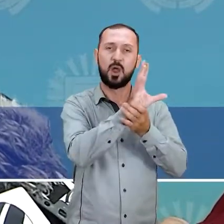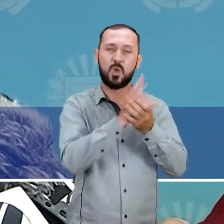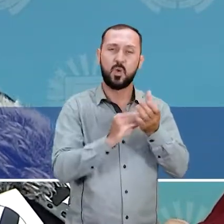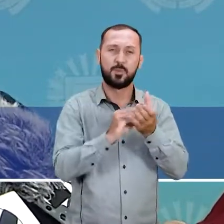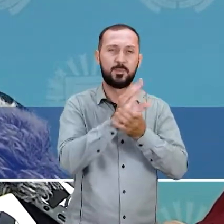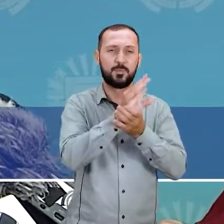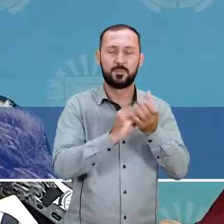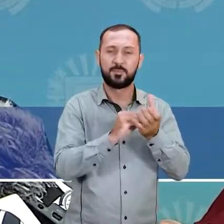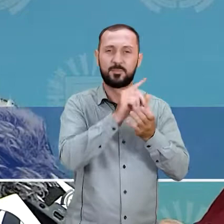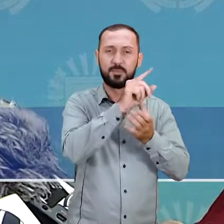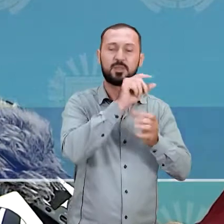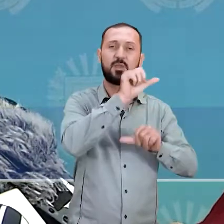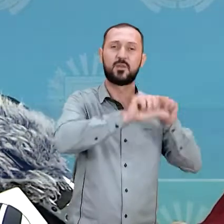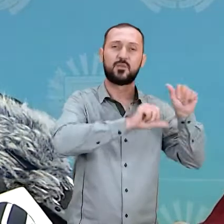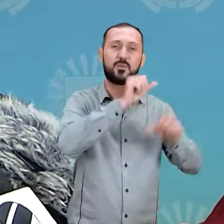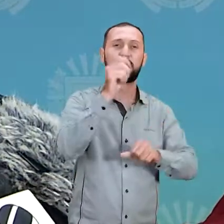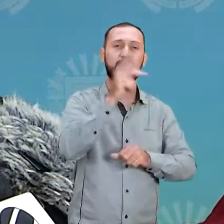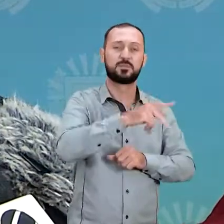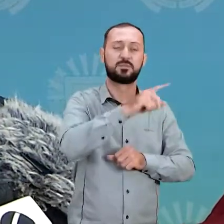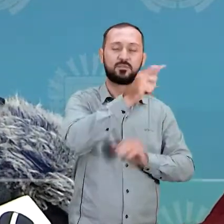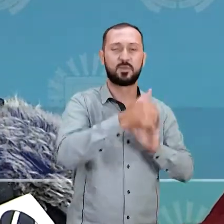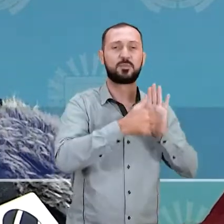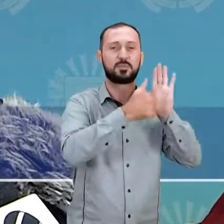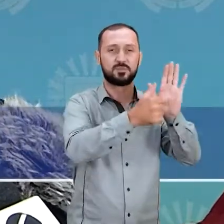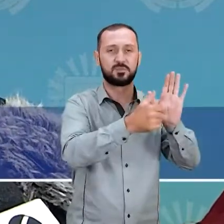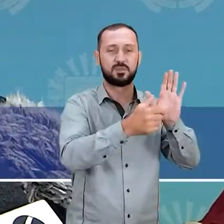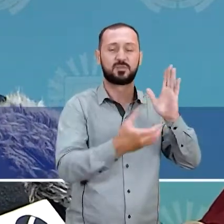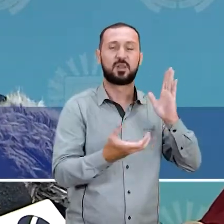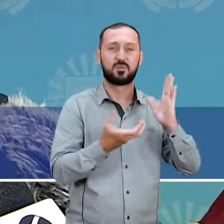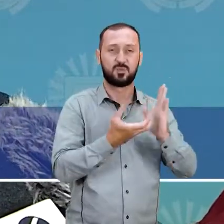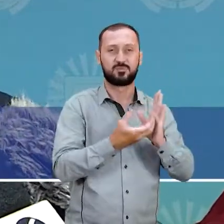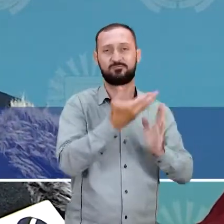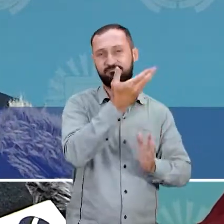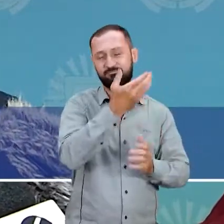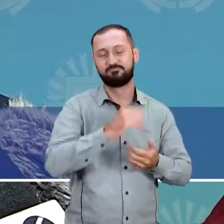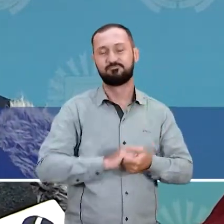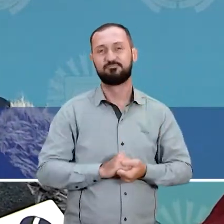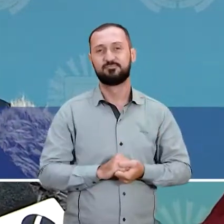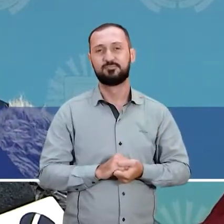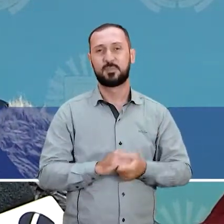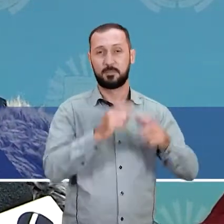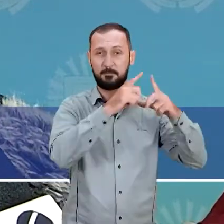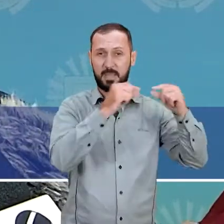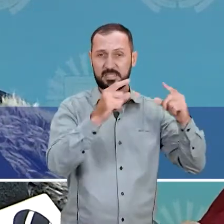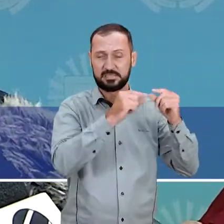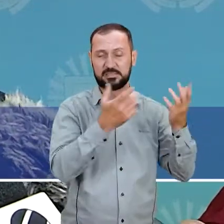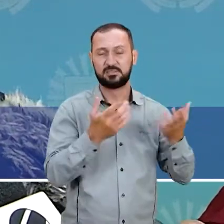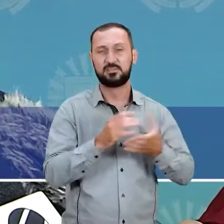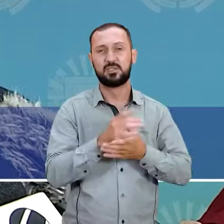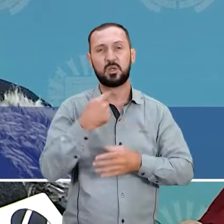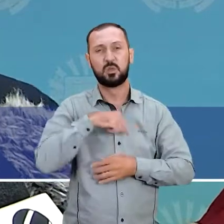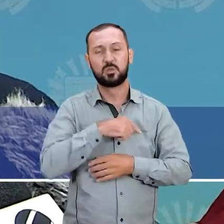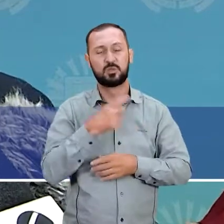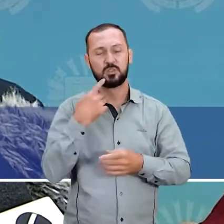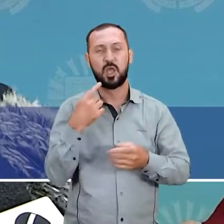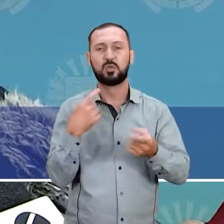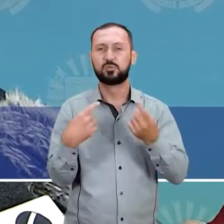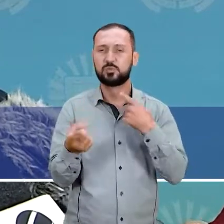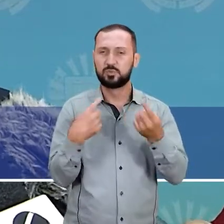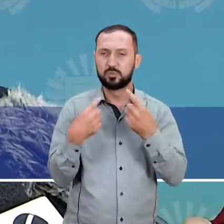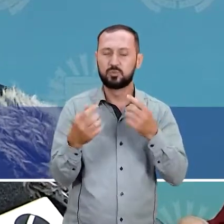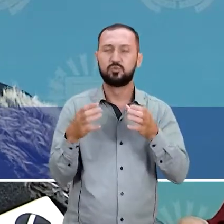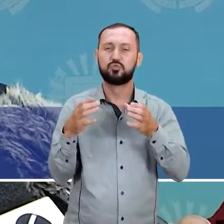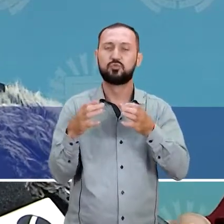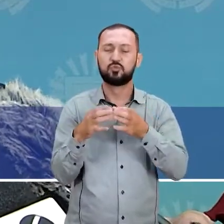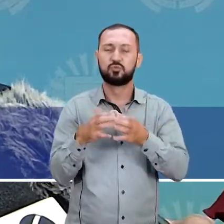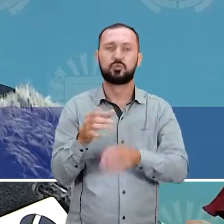praticamente uma cópia da reforma da Previdência que foi aprovada no Congresso Nacional. Nós